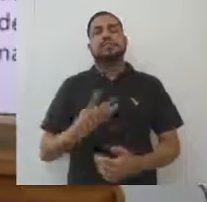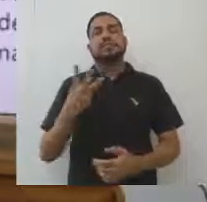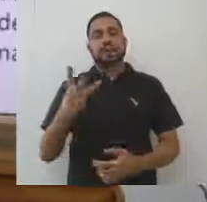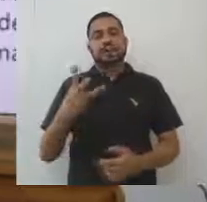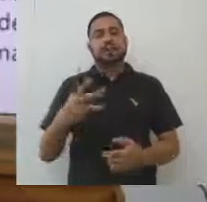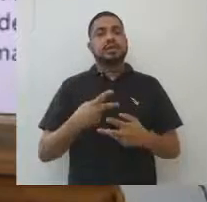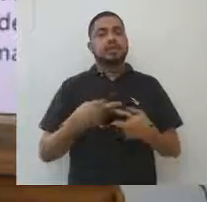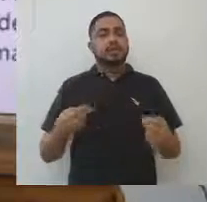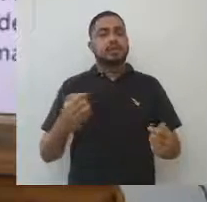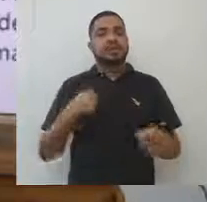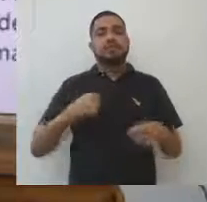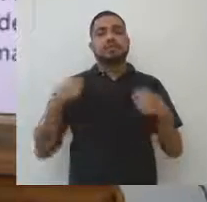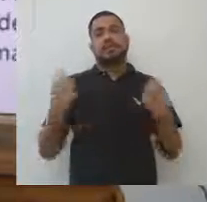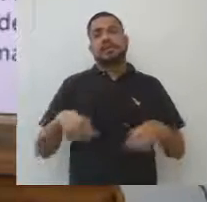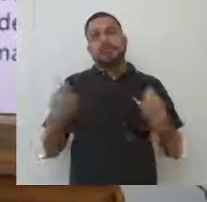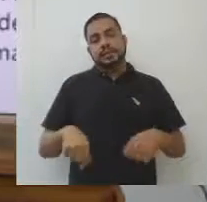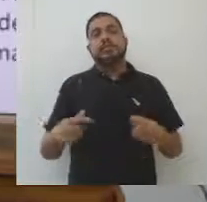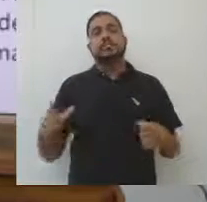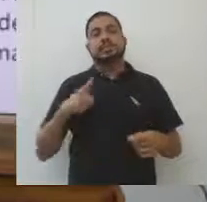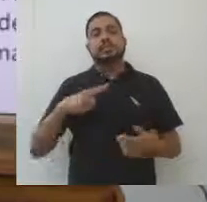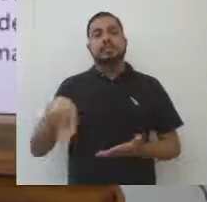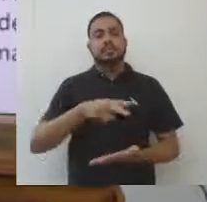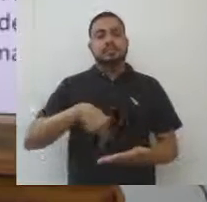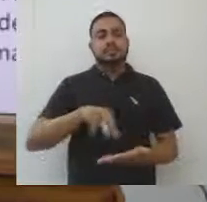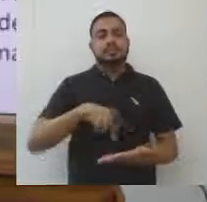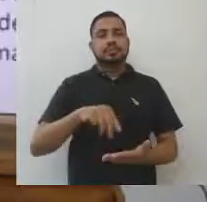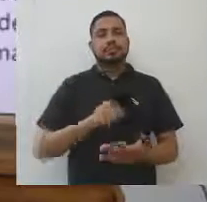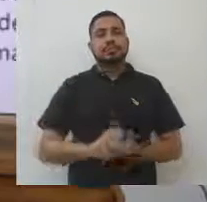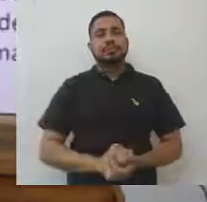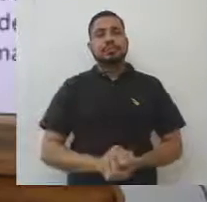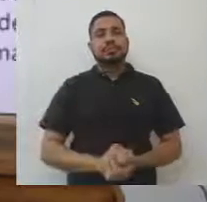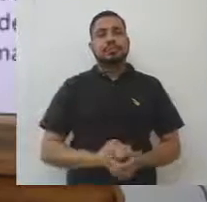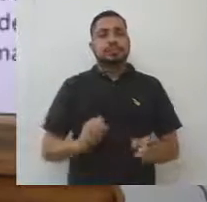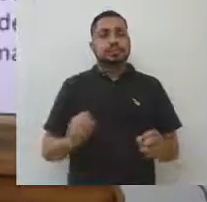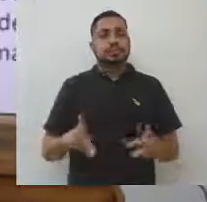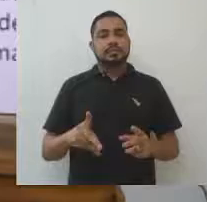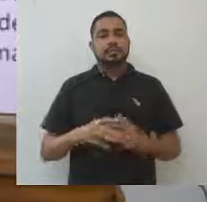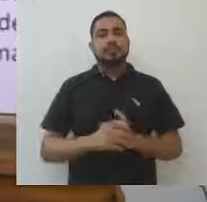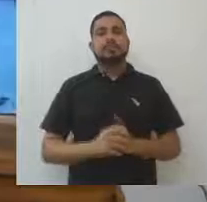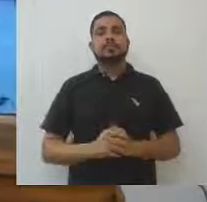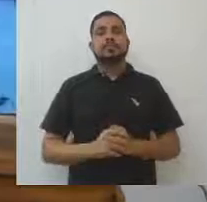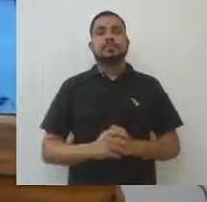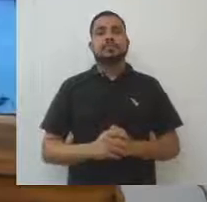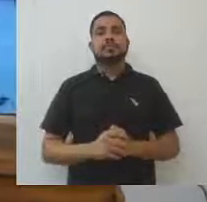3 coisas que eu necessito para ter a dança. Tá certo?